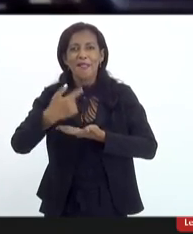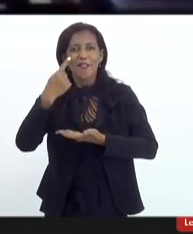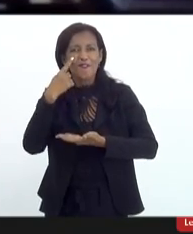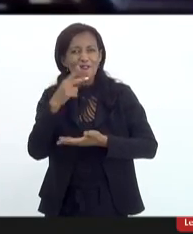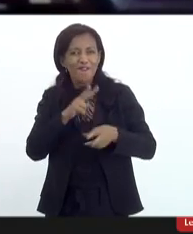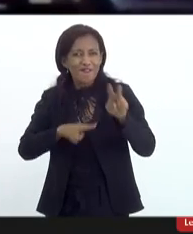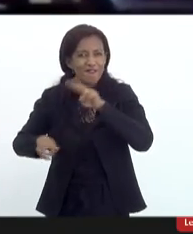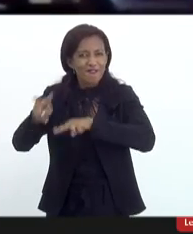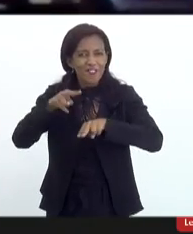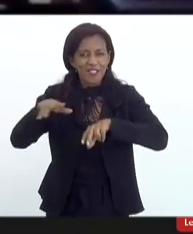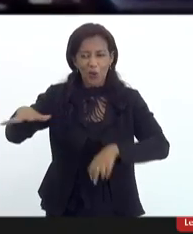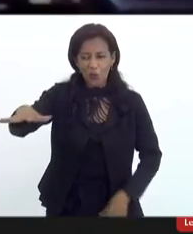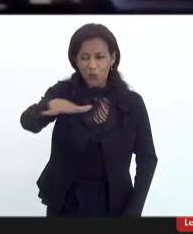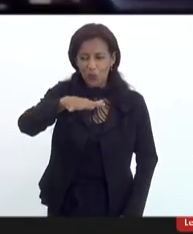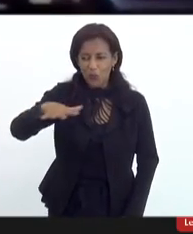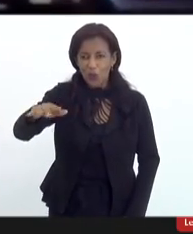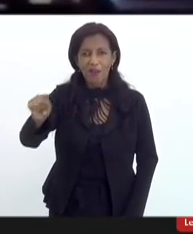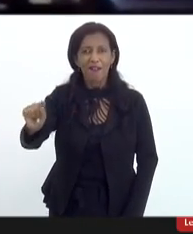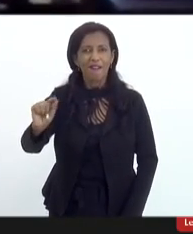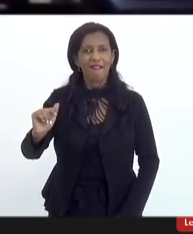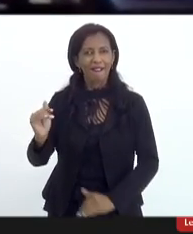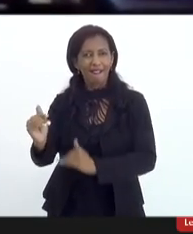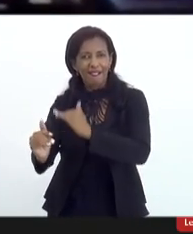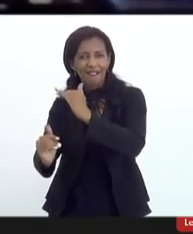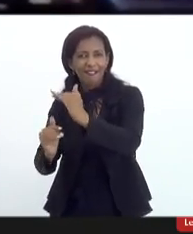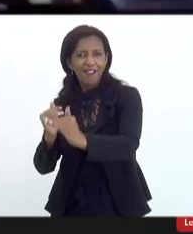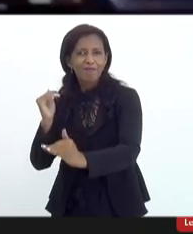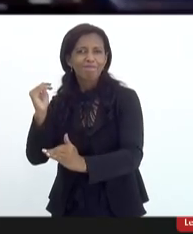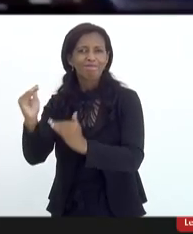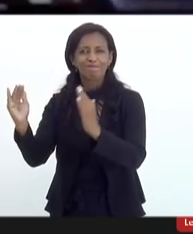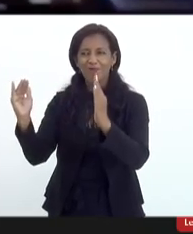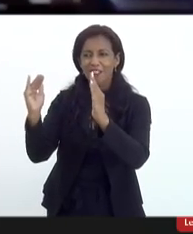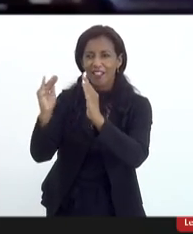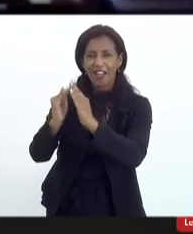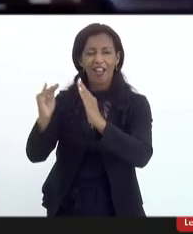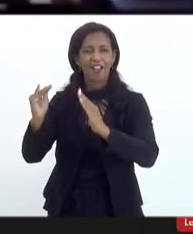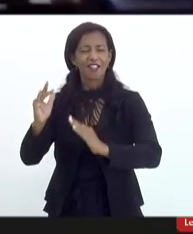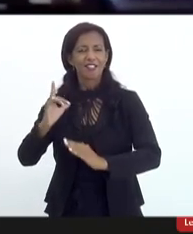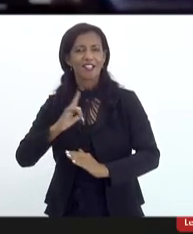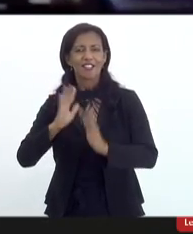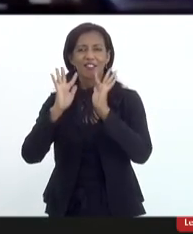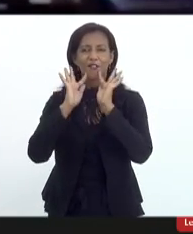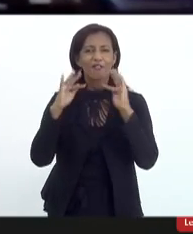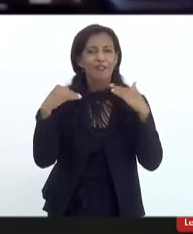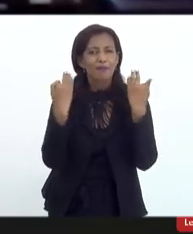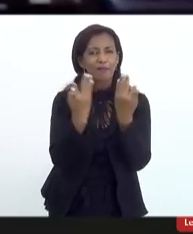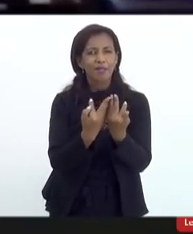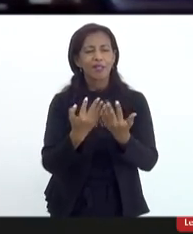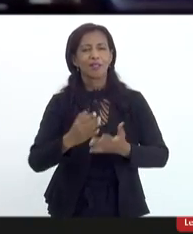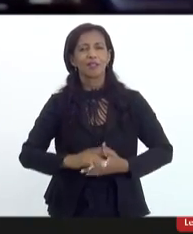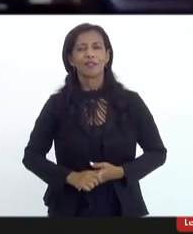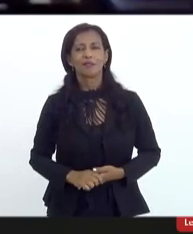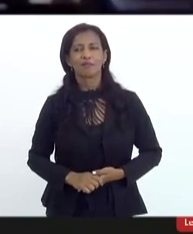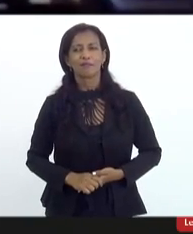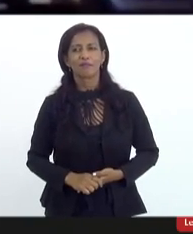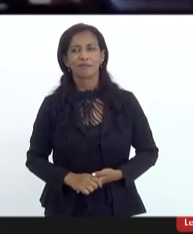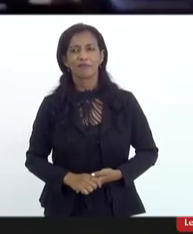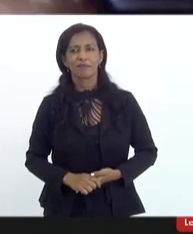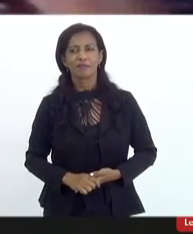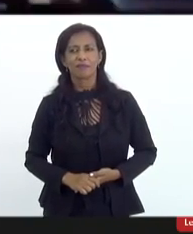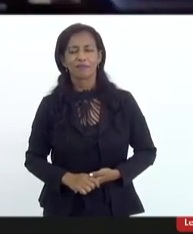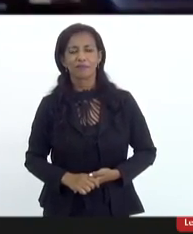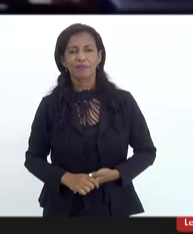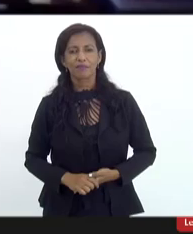um lugar para se construir casa, se construir família, de